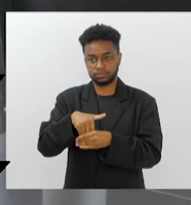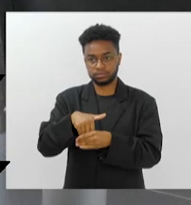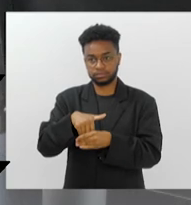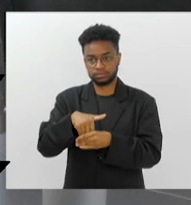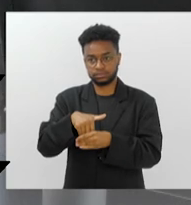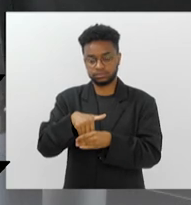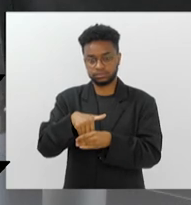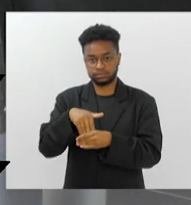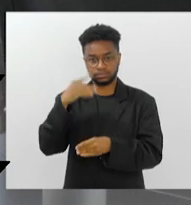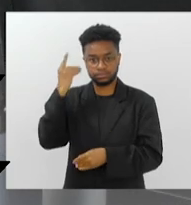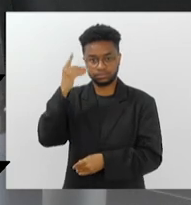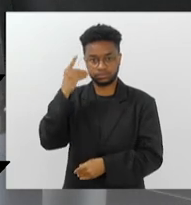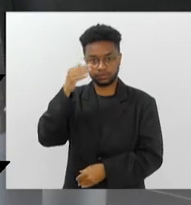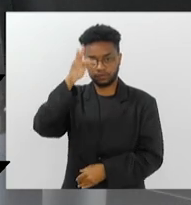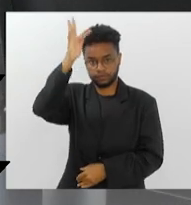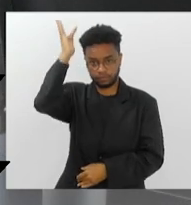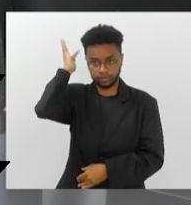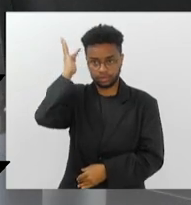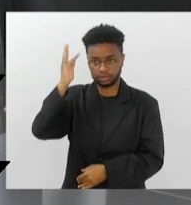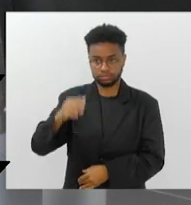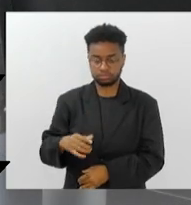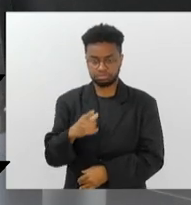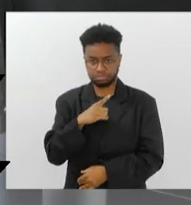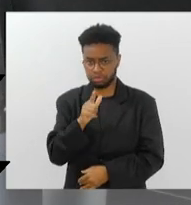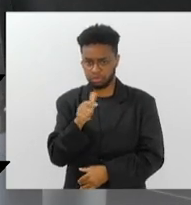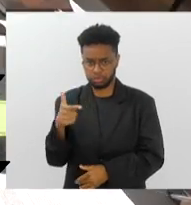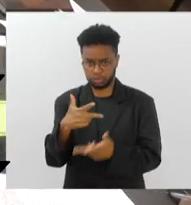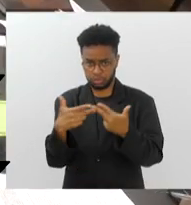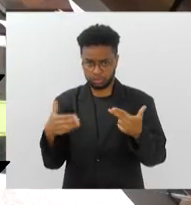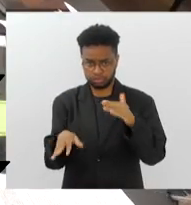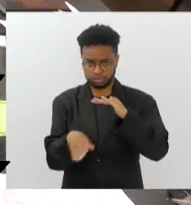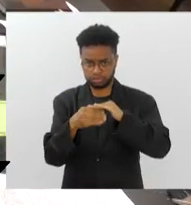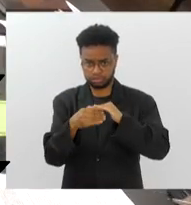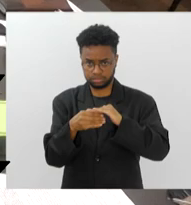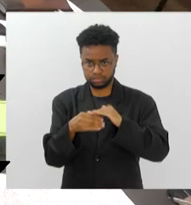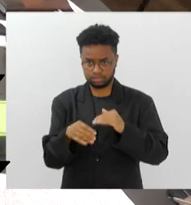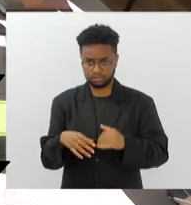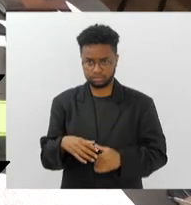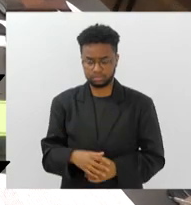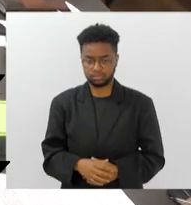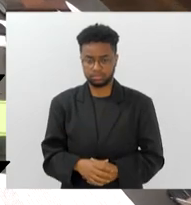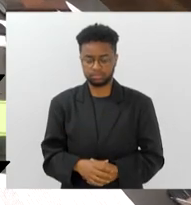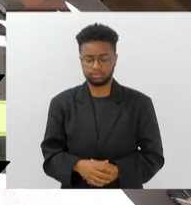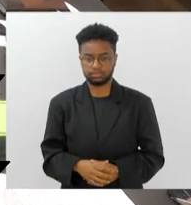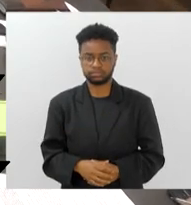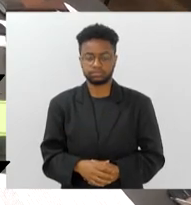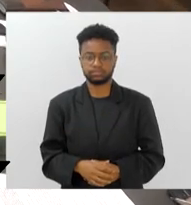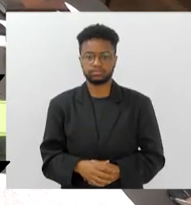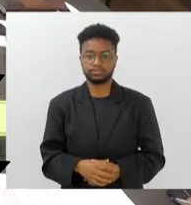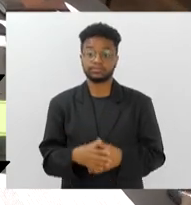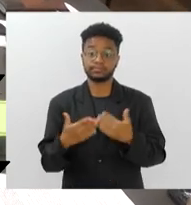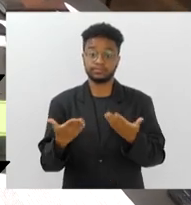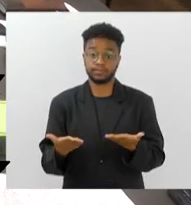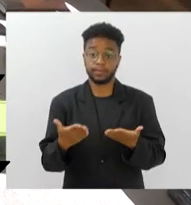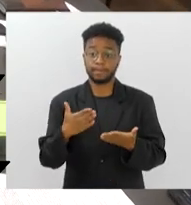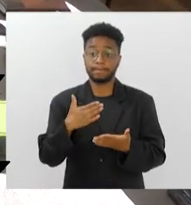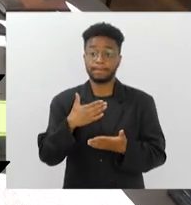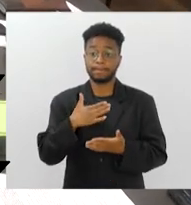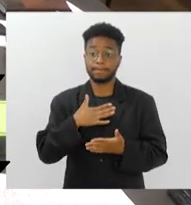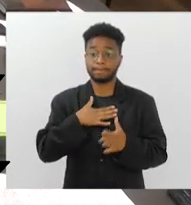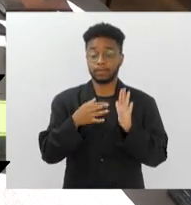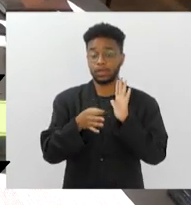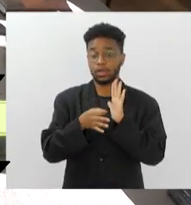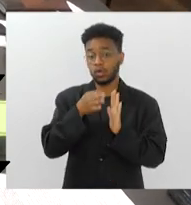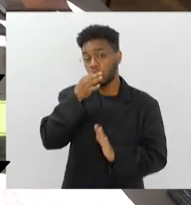votação quer alguma ponderação antes de votar é a minha ponderação Na verdade era em